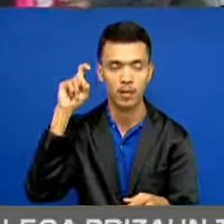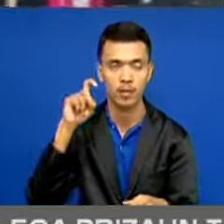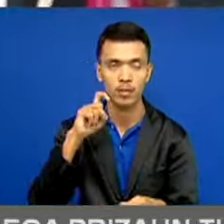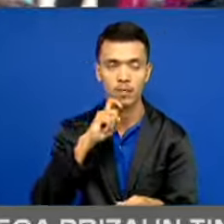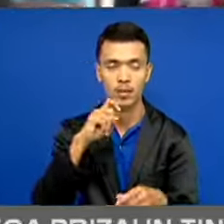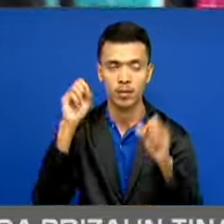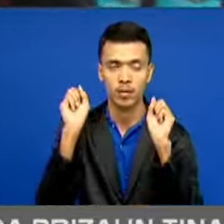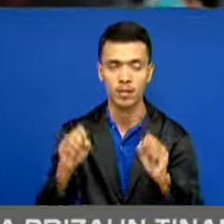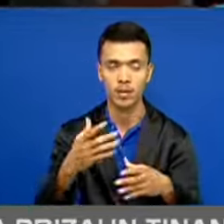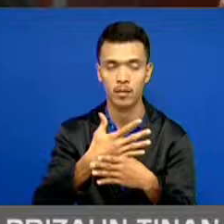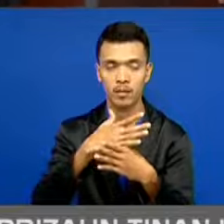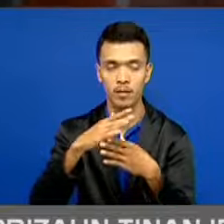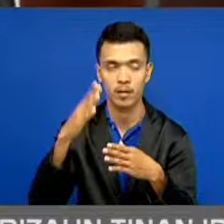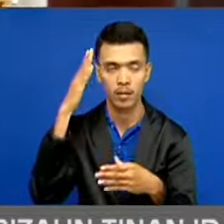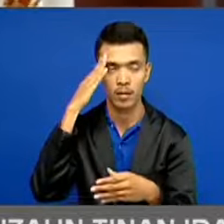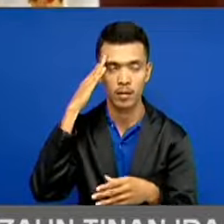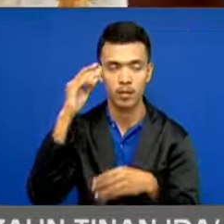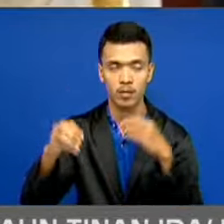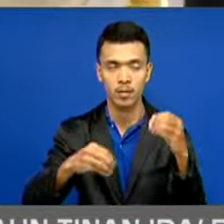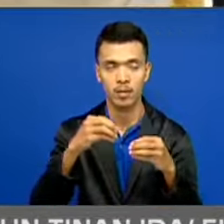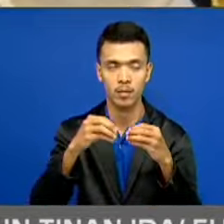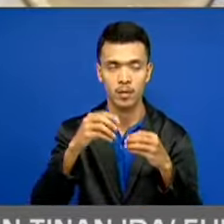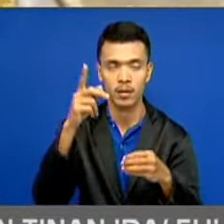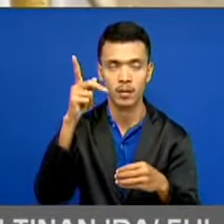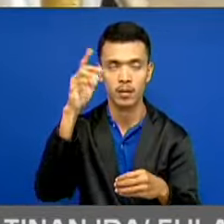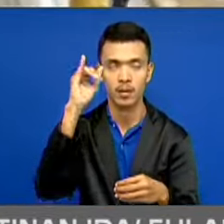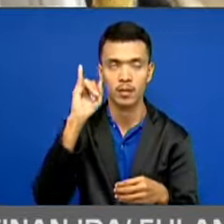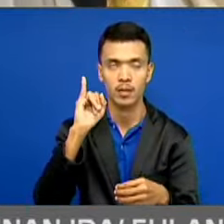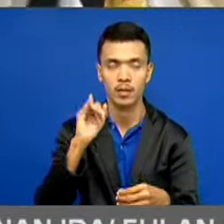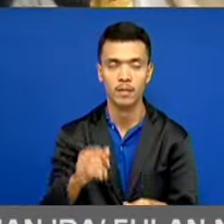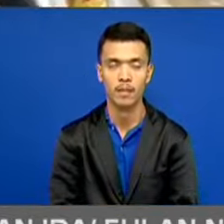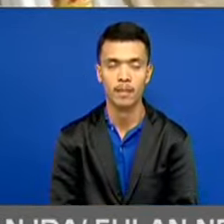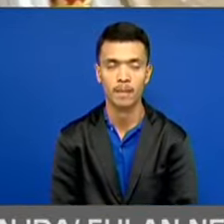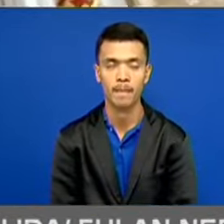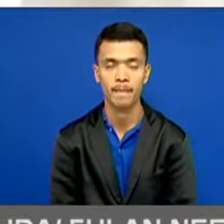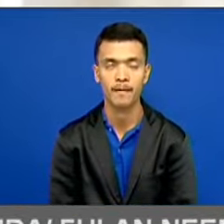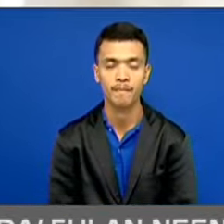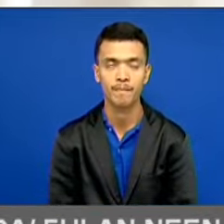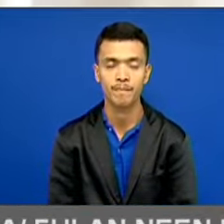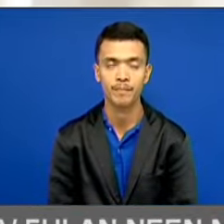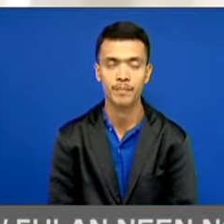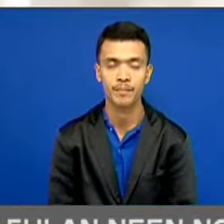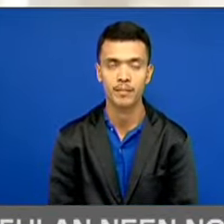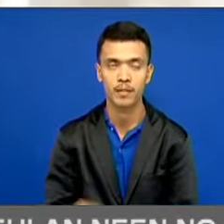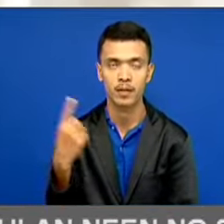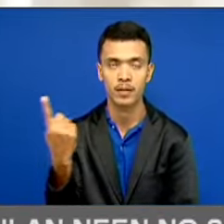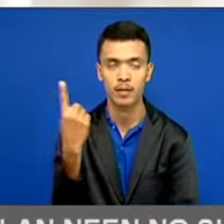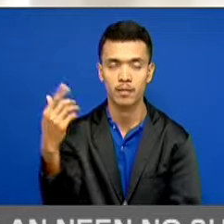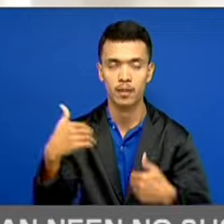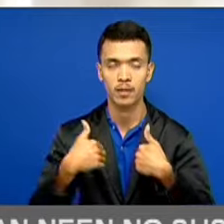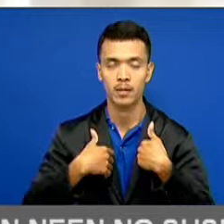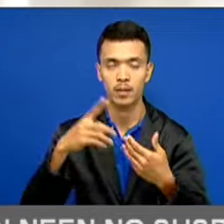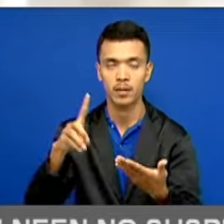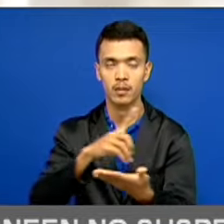Rodibele partilha no Inconabá a igualdade de gênero, no Bemaca, sempre a moço a discriminação e a processo de